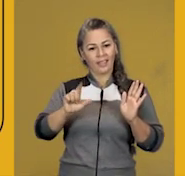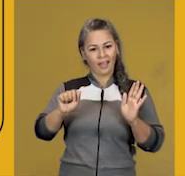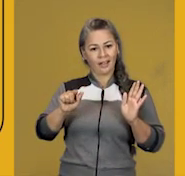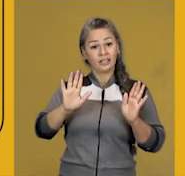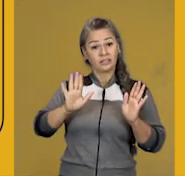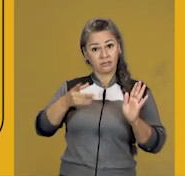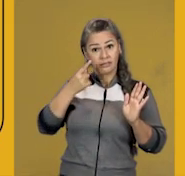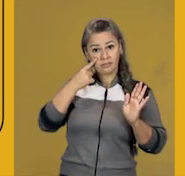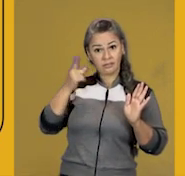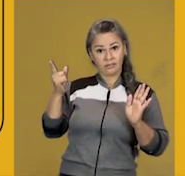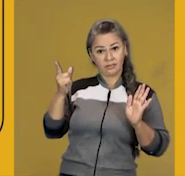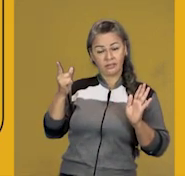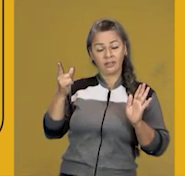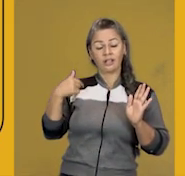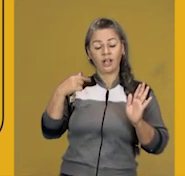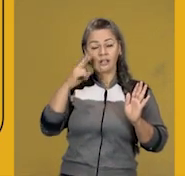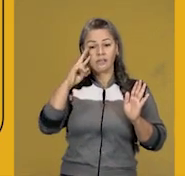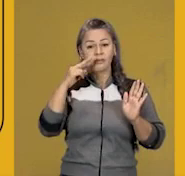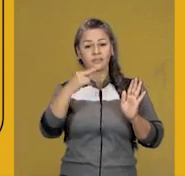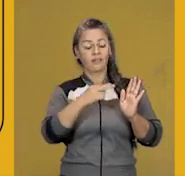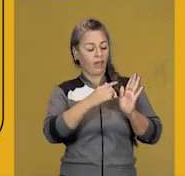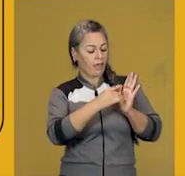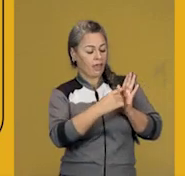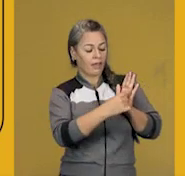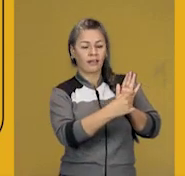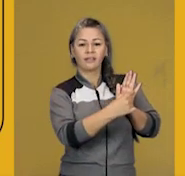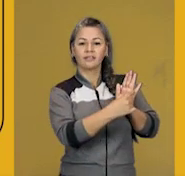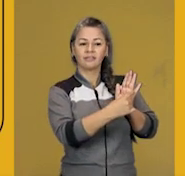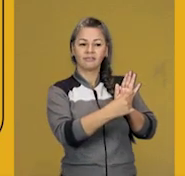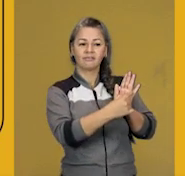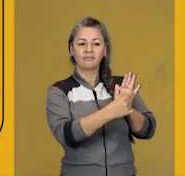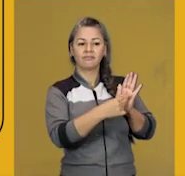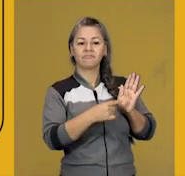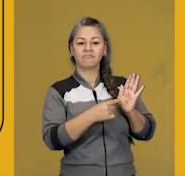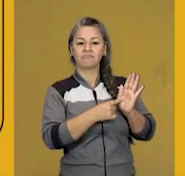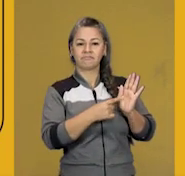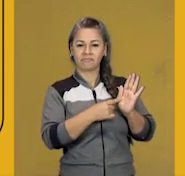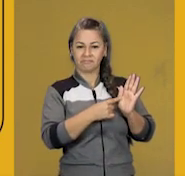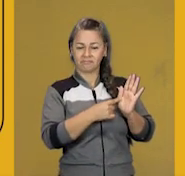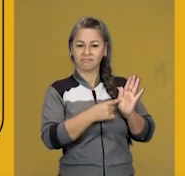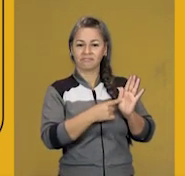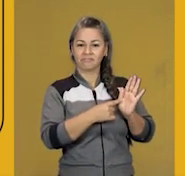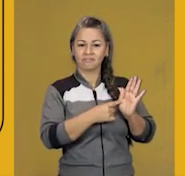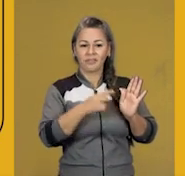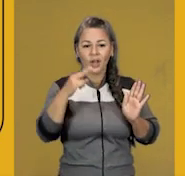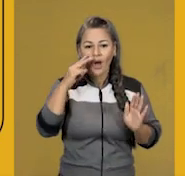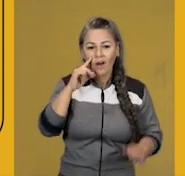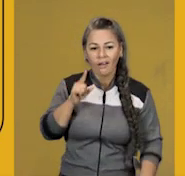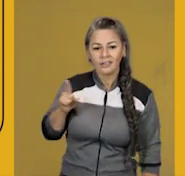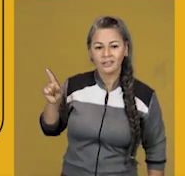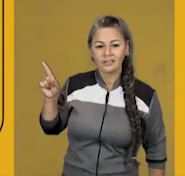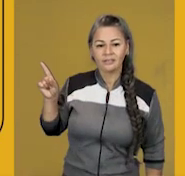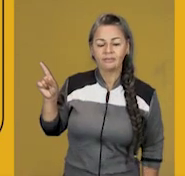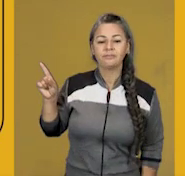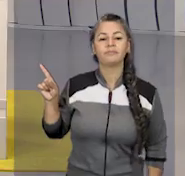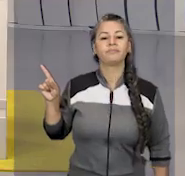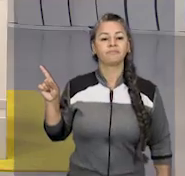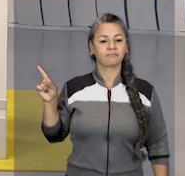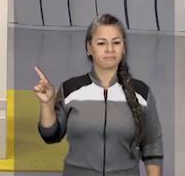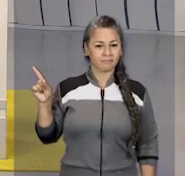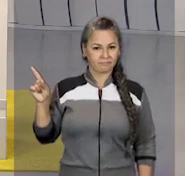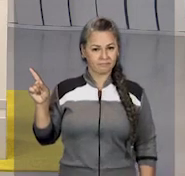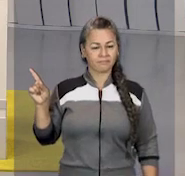aí nós vamos ver que nesse texto existe uma situação bem interessante. Nós vamos encontrar em